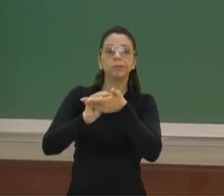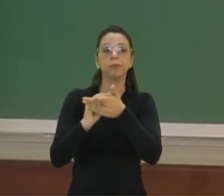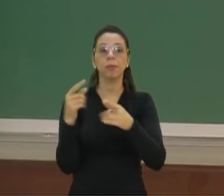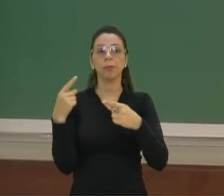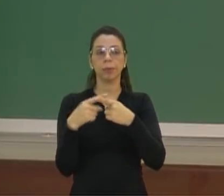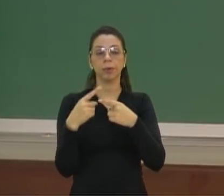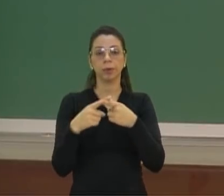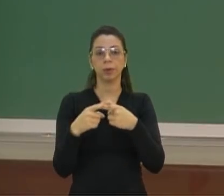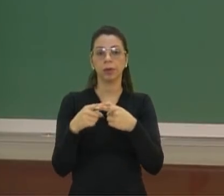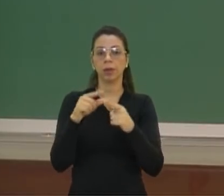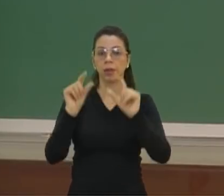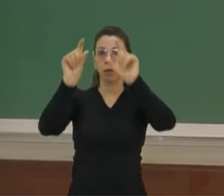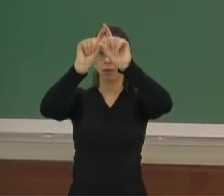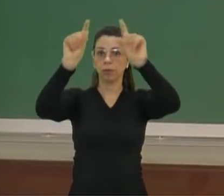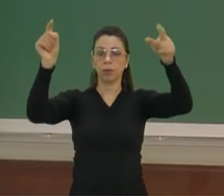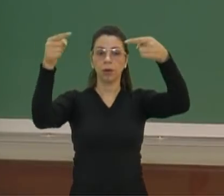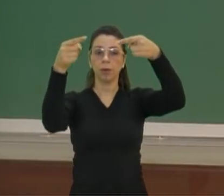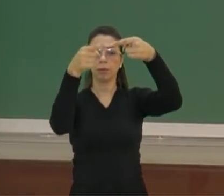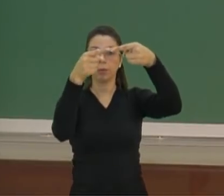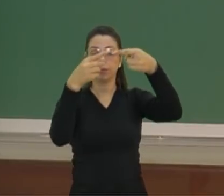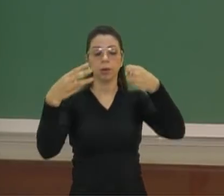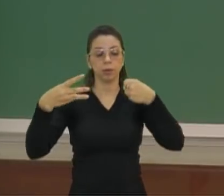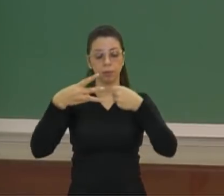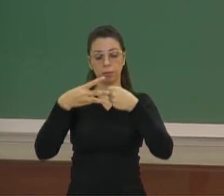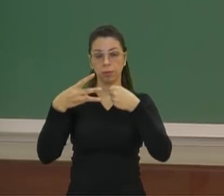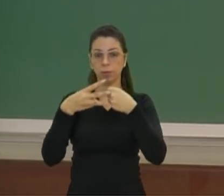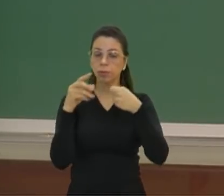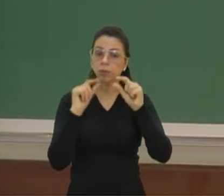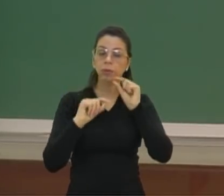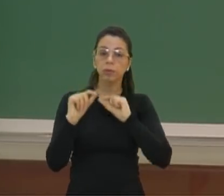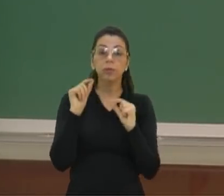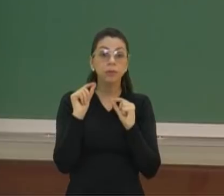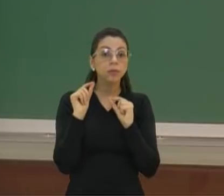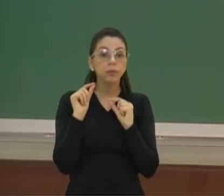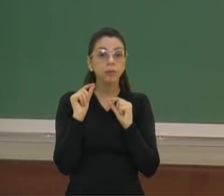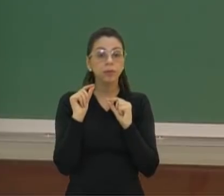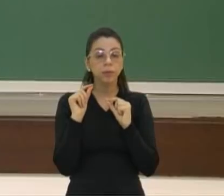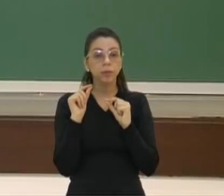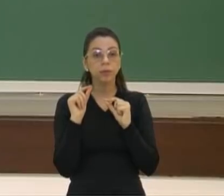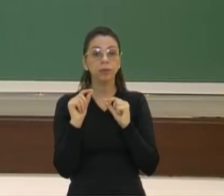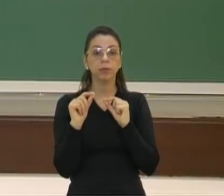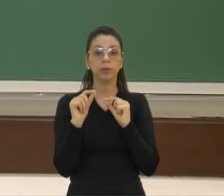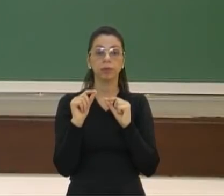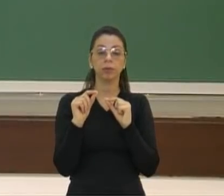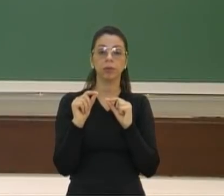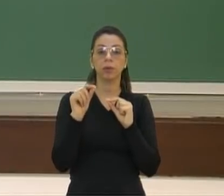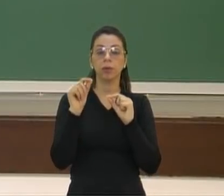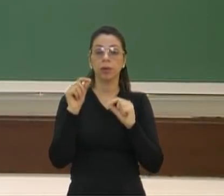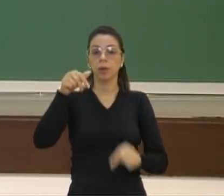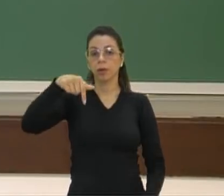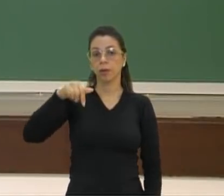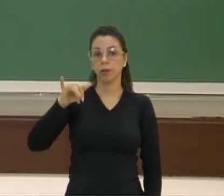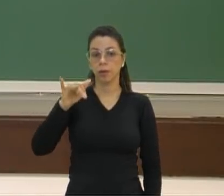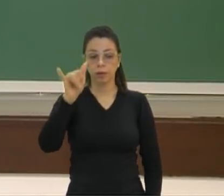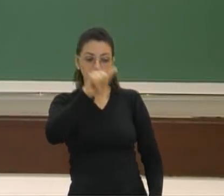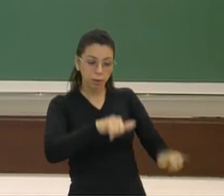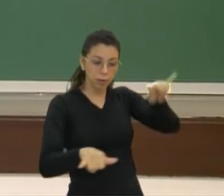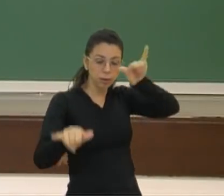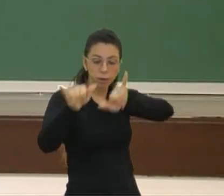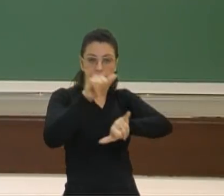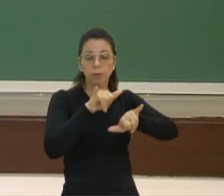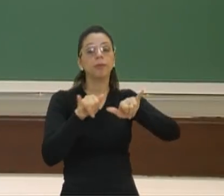os quimiorreceptores são aquelas células que vão capturar o quê? Estímulos químicos, no